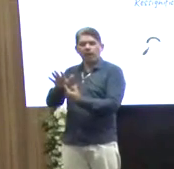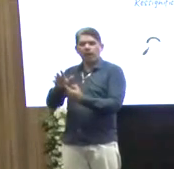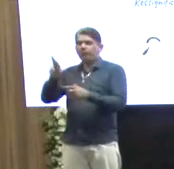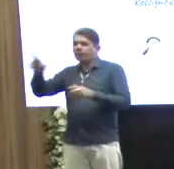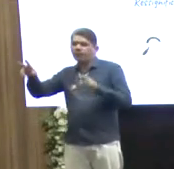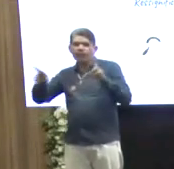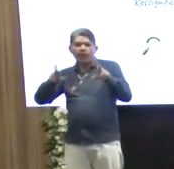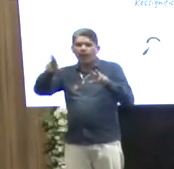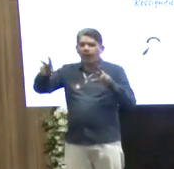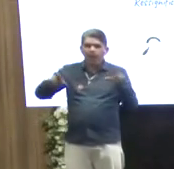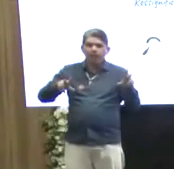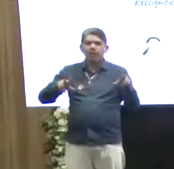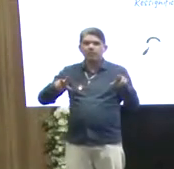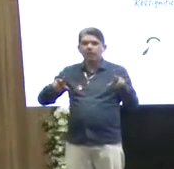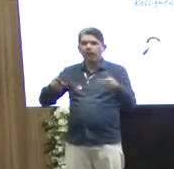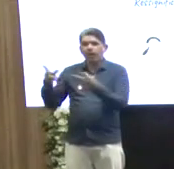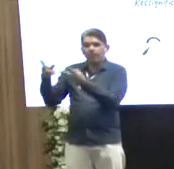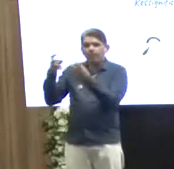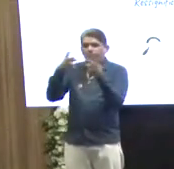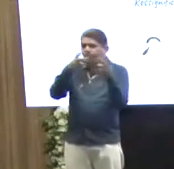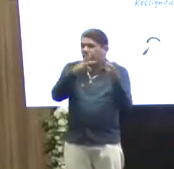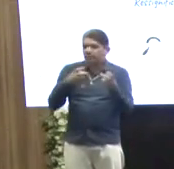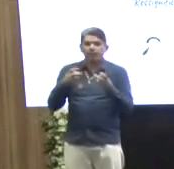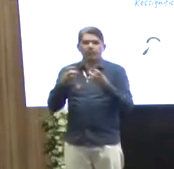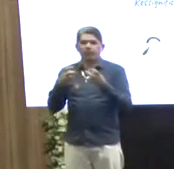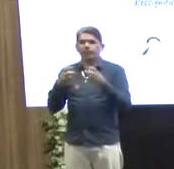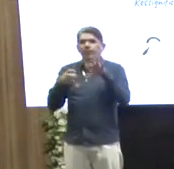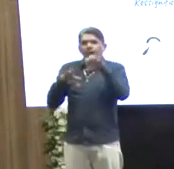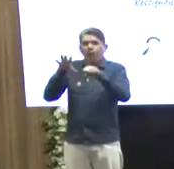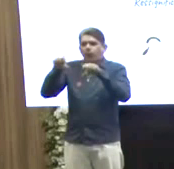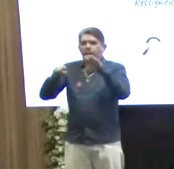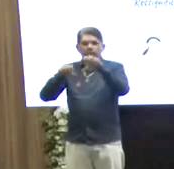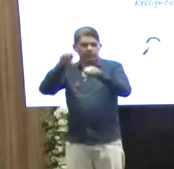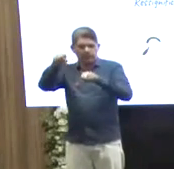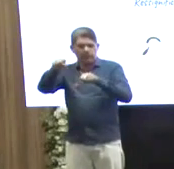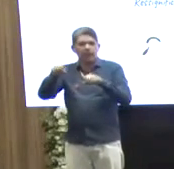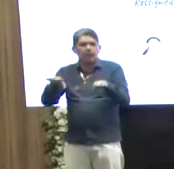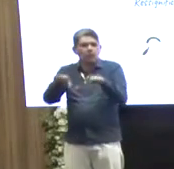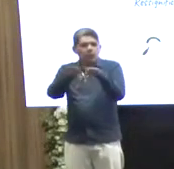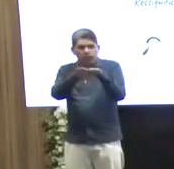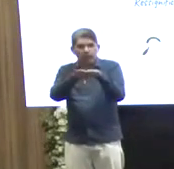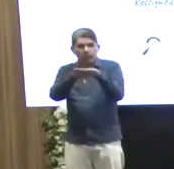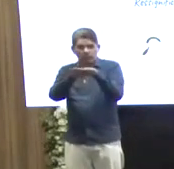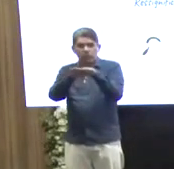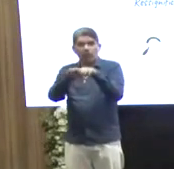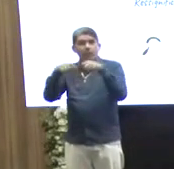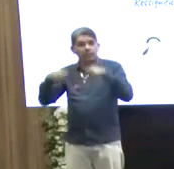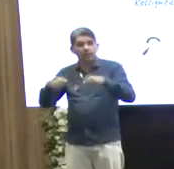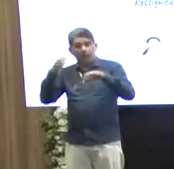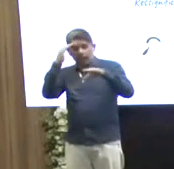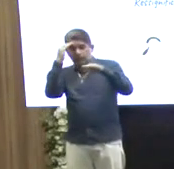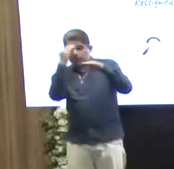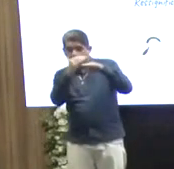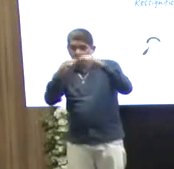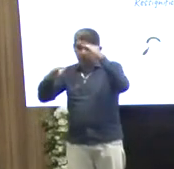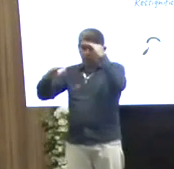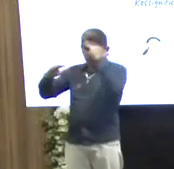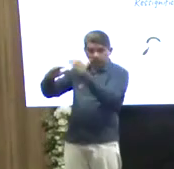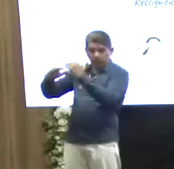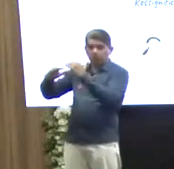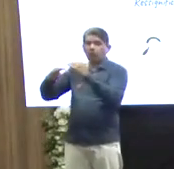estatal, para que ele pare de tratar todo mundo universal, somos todos iguais, etc., encobrindo